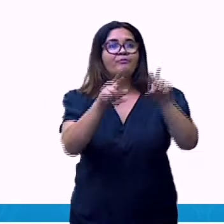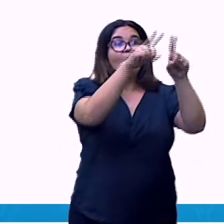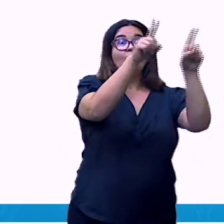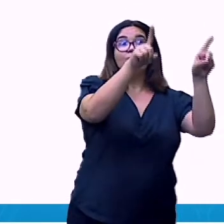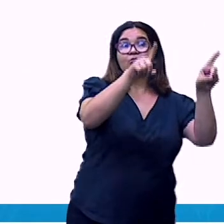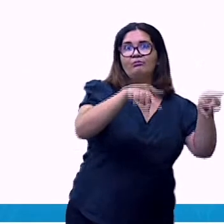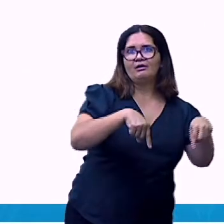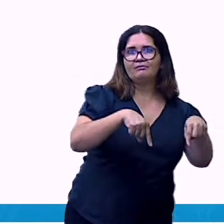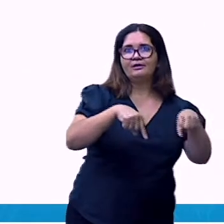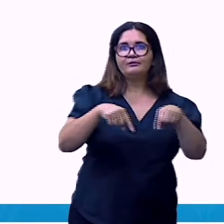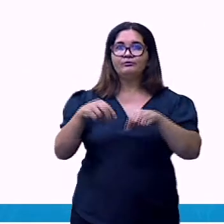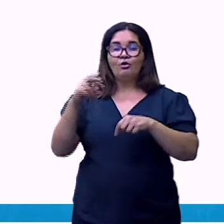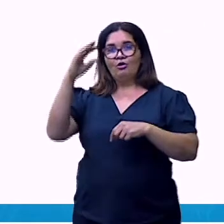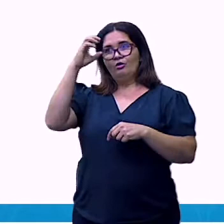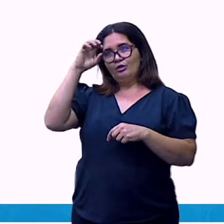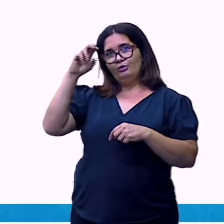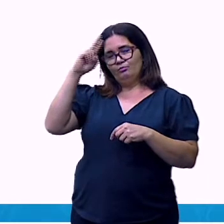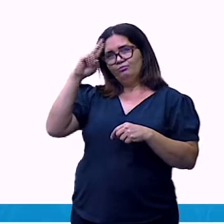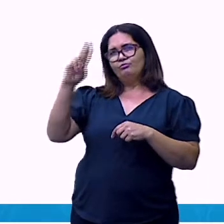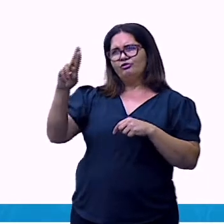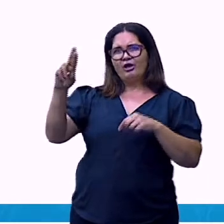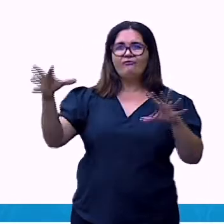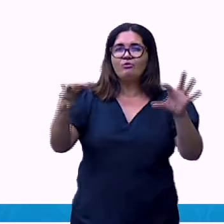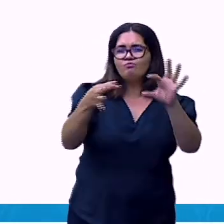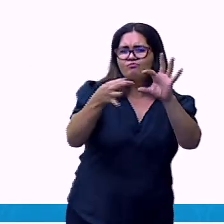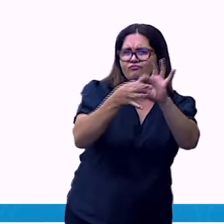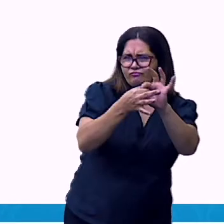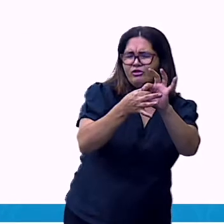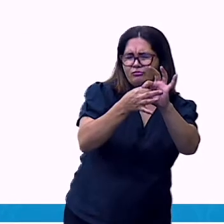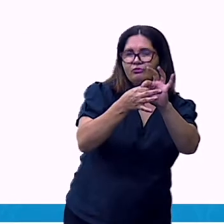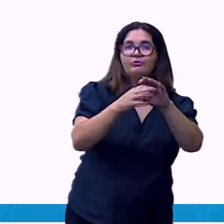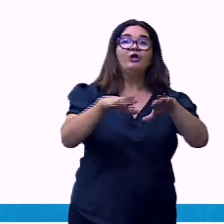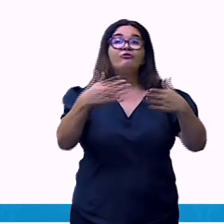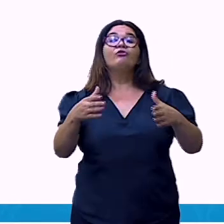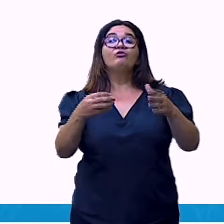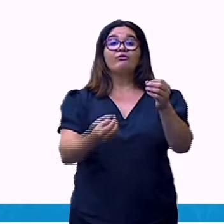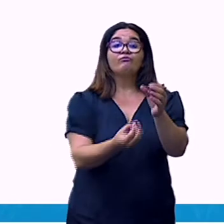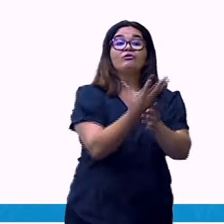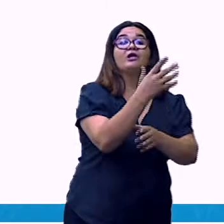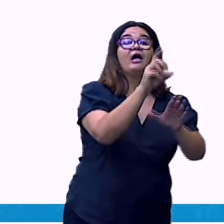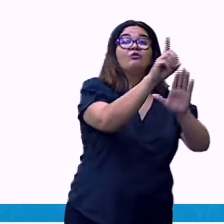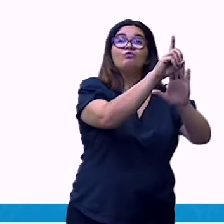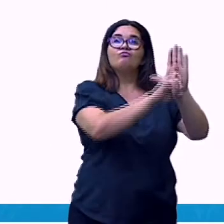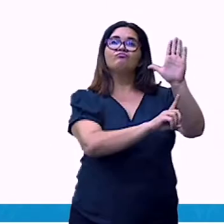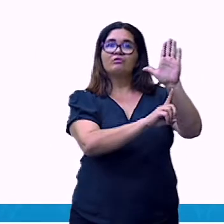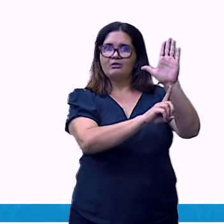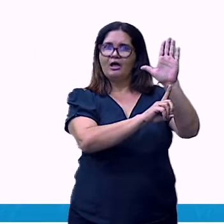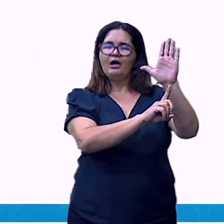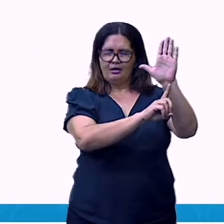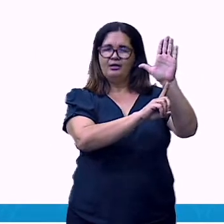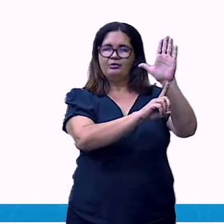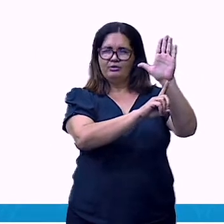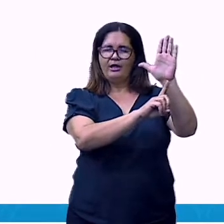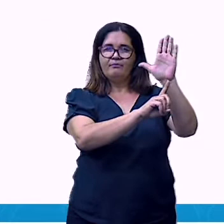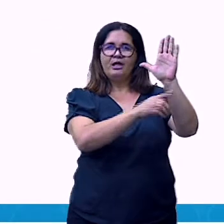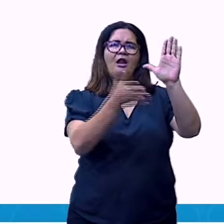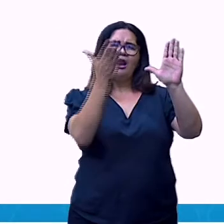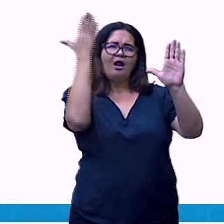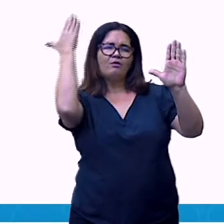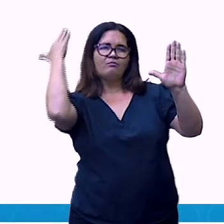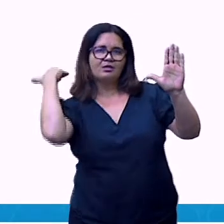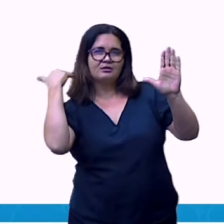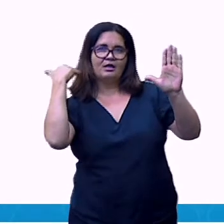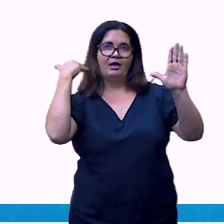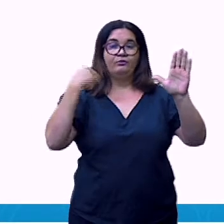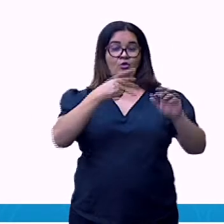Ela surgiu através de um decreto do então presidente na época,